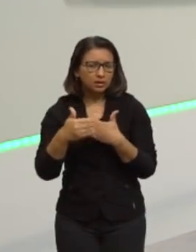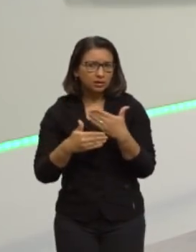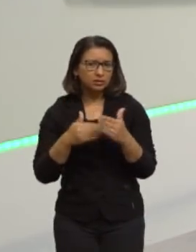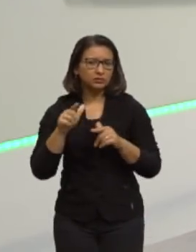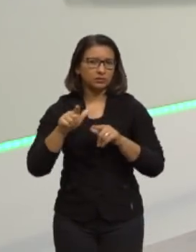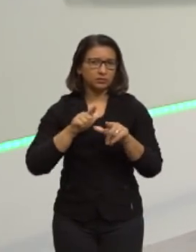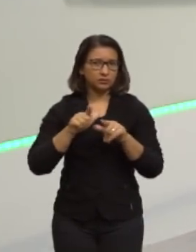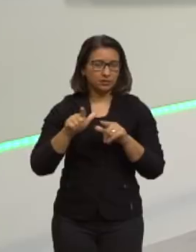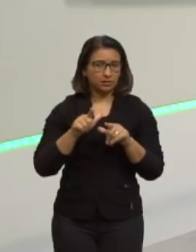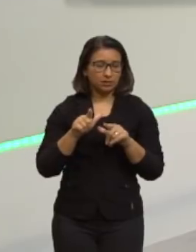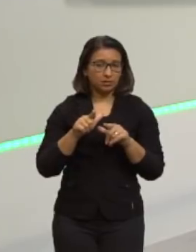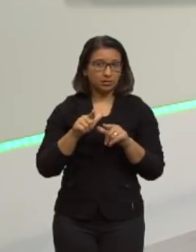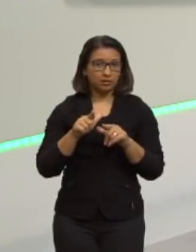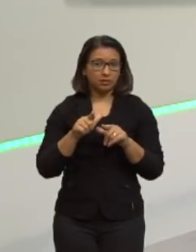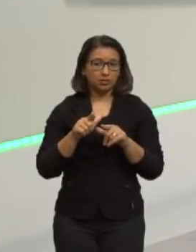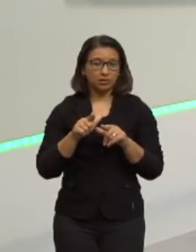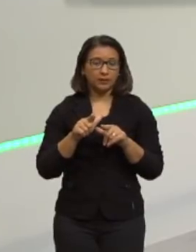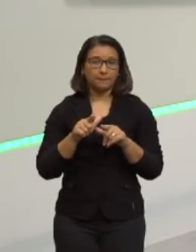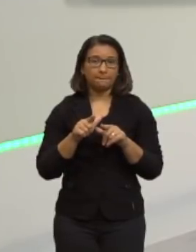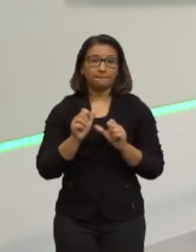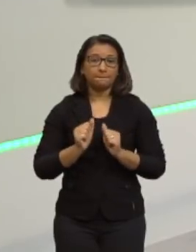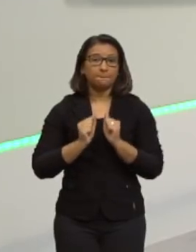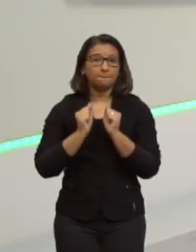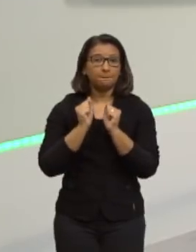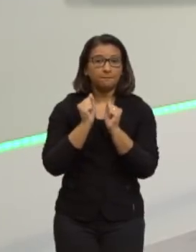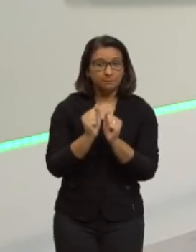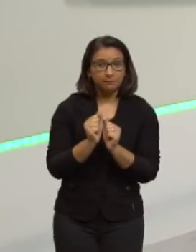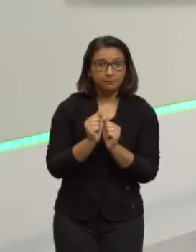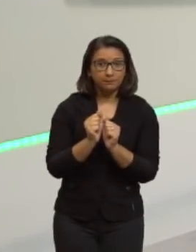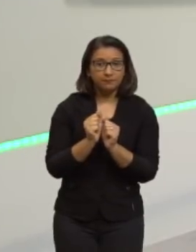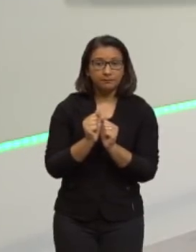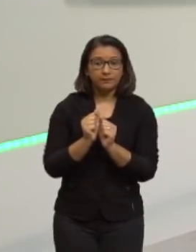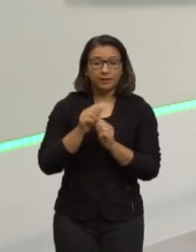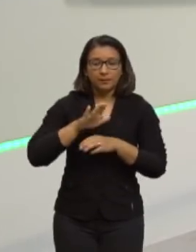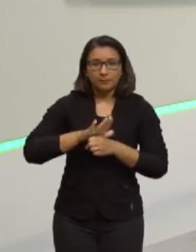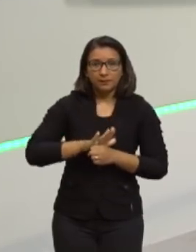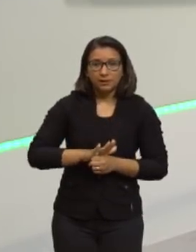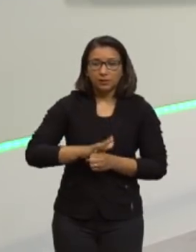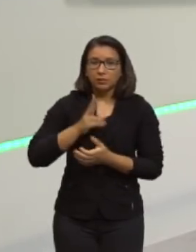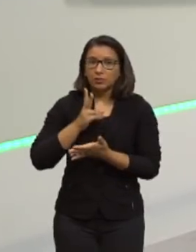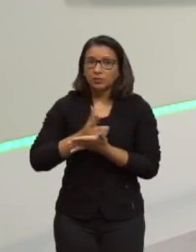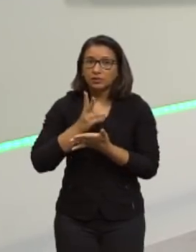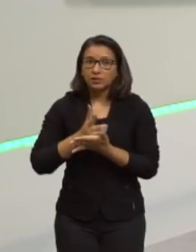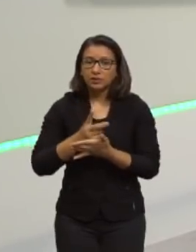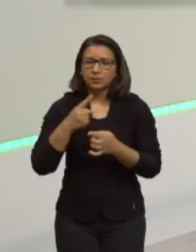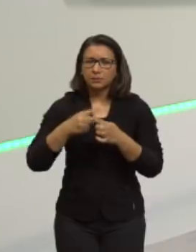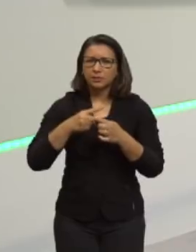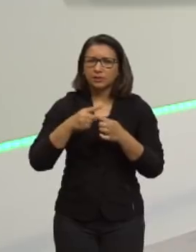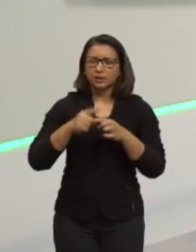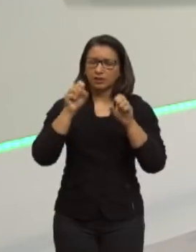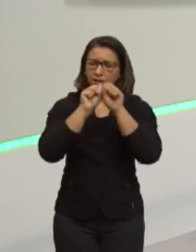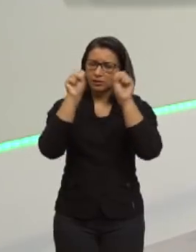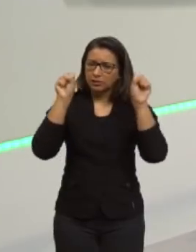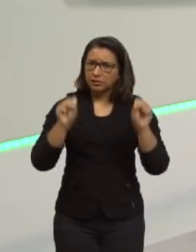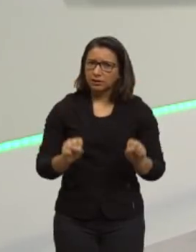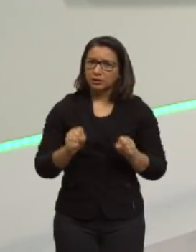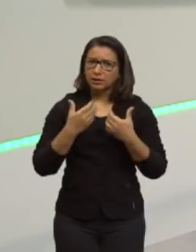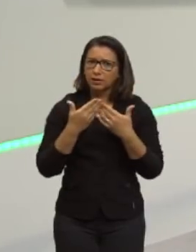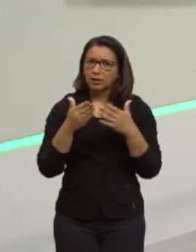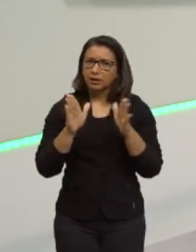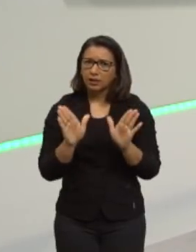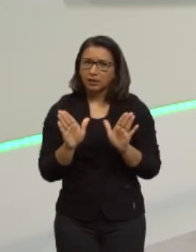por enquanto eles são considerados a pressão constante porque porque são sistemas abertos ea que a gente está